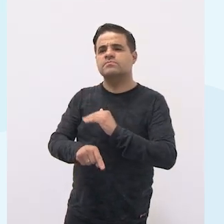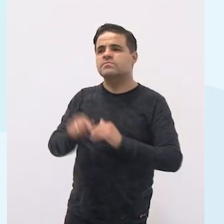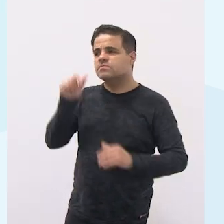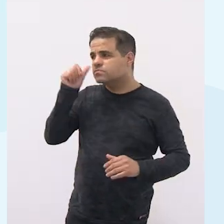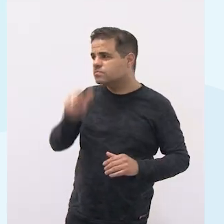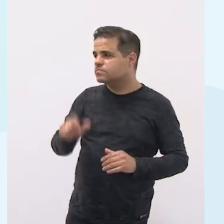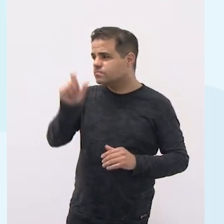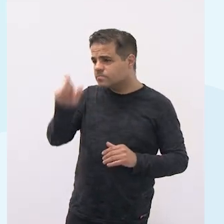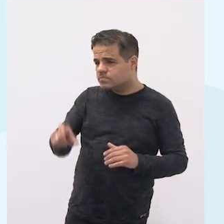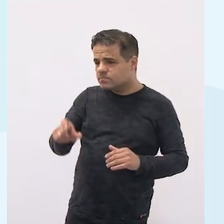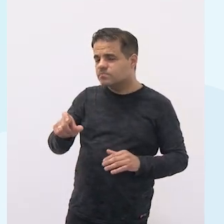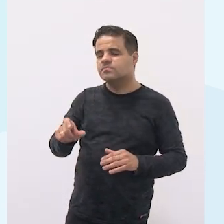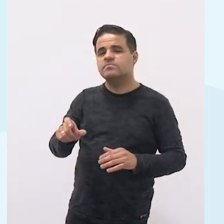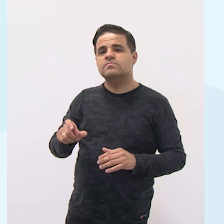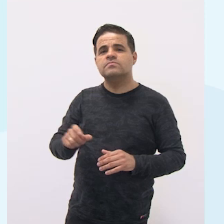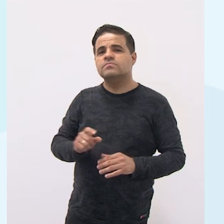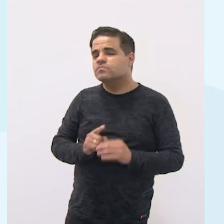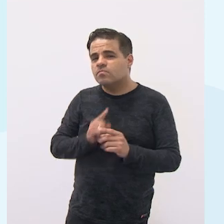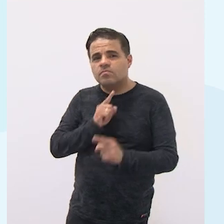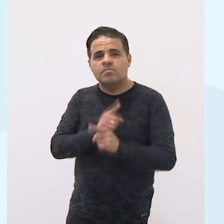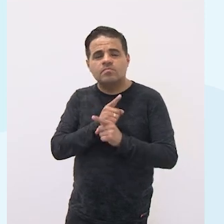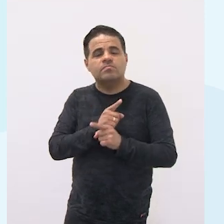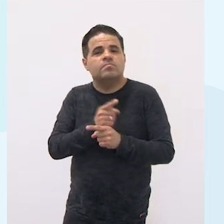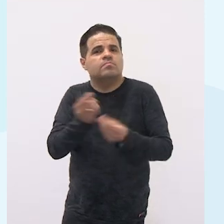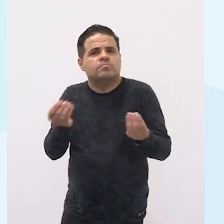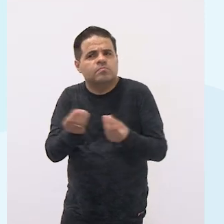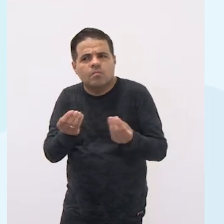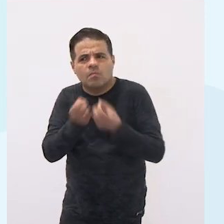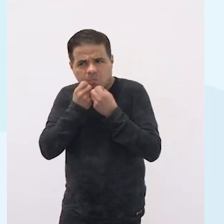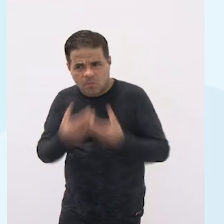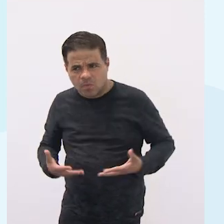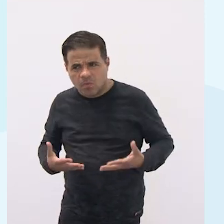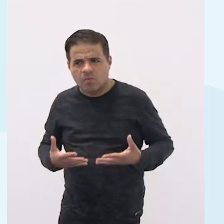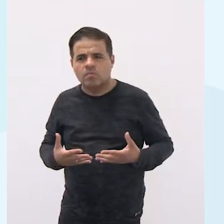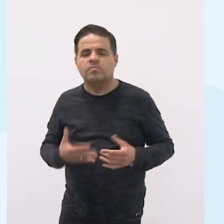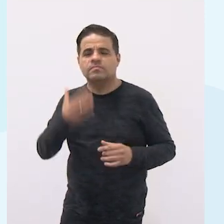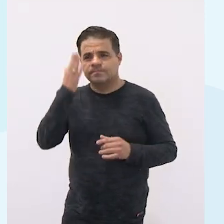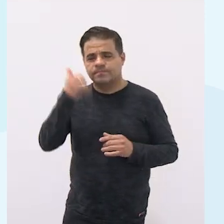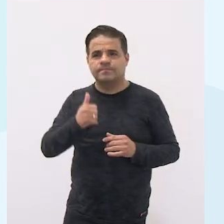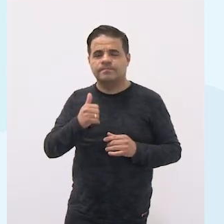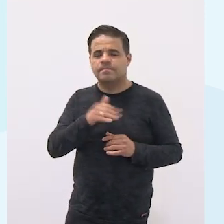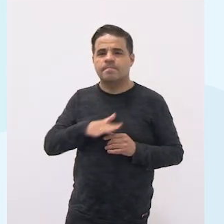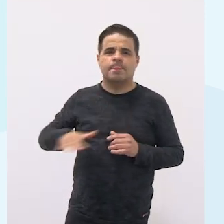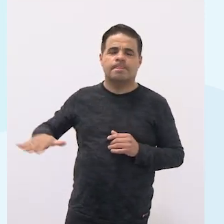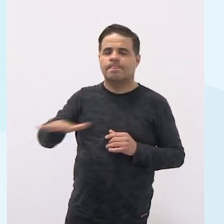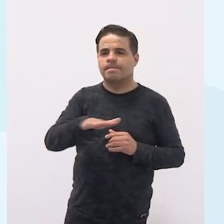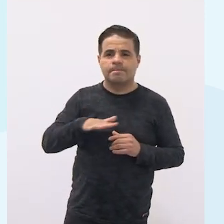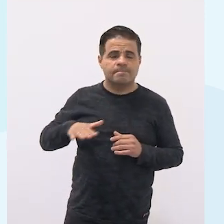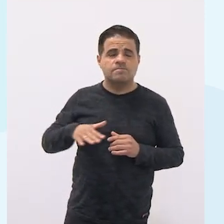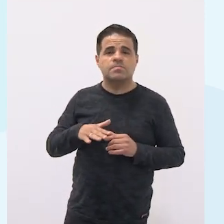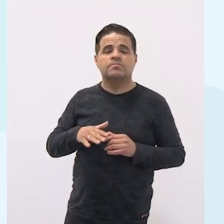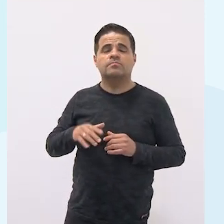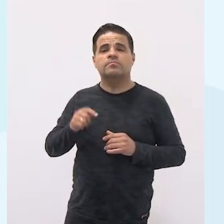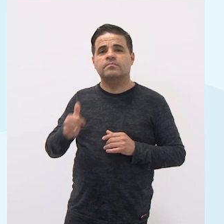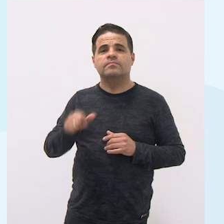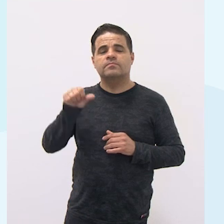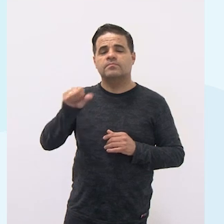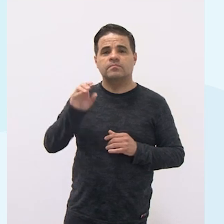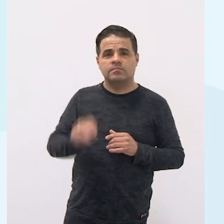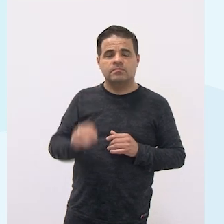mulheres o que elas tinham achado, se elas achavam bom ser no sábado, e quase 80%